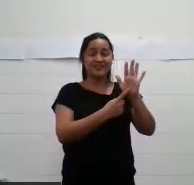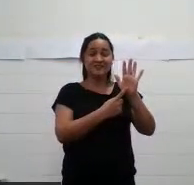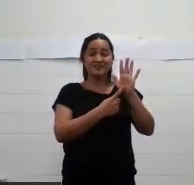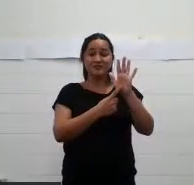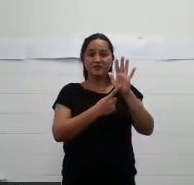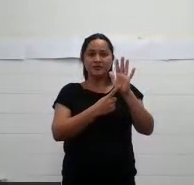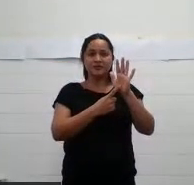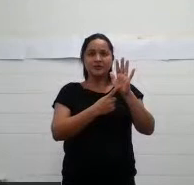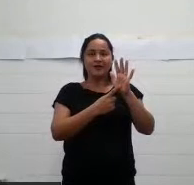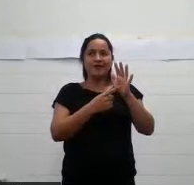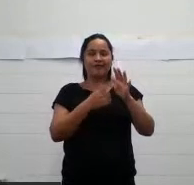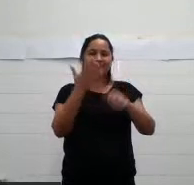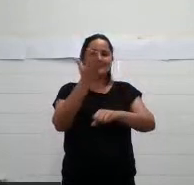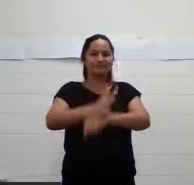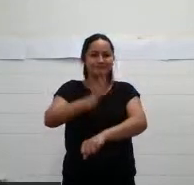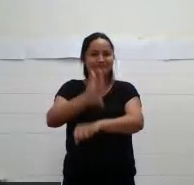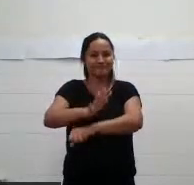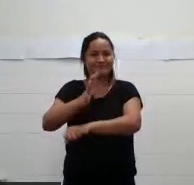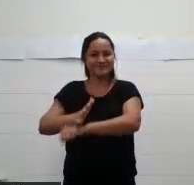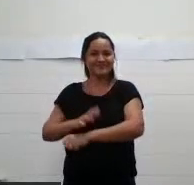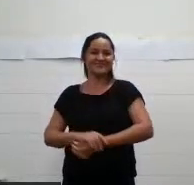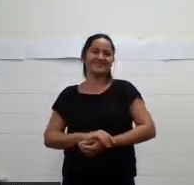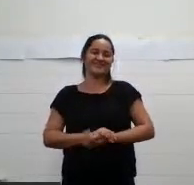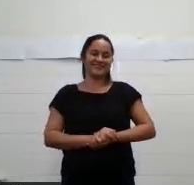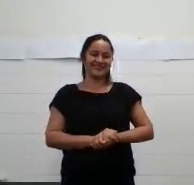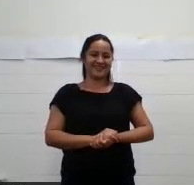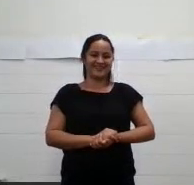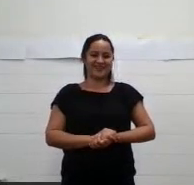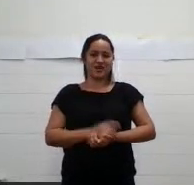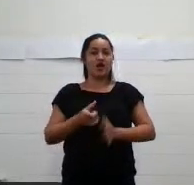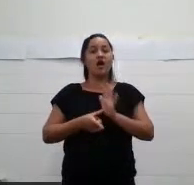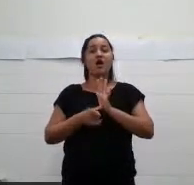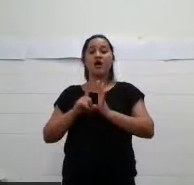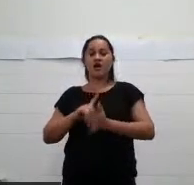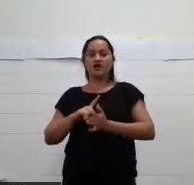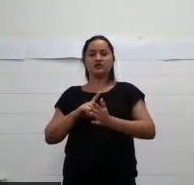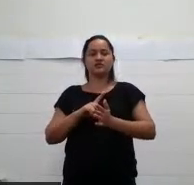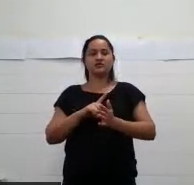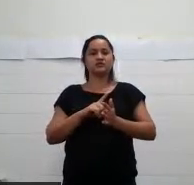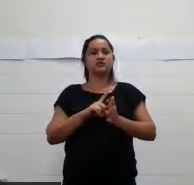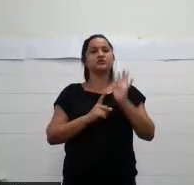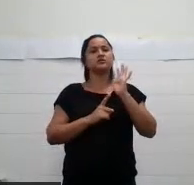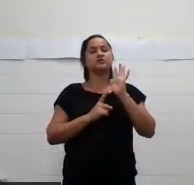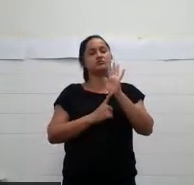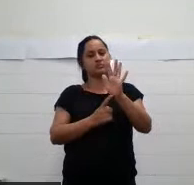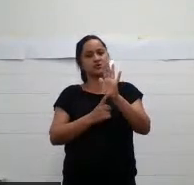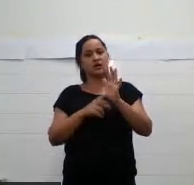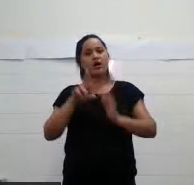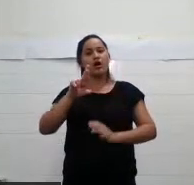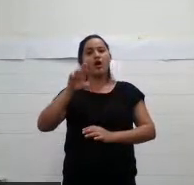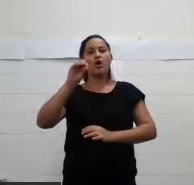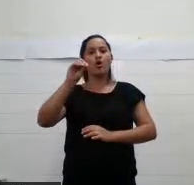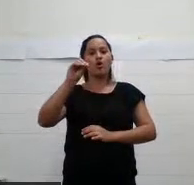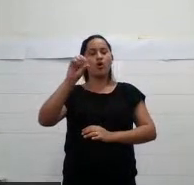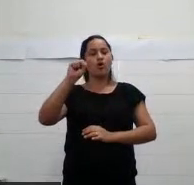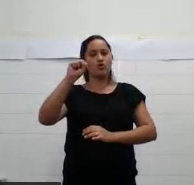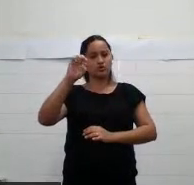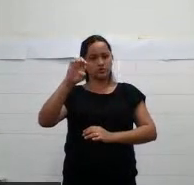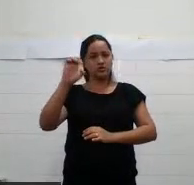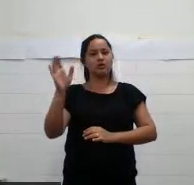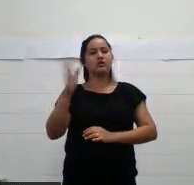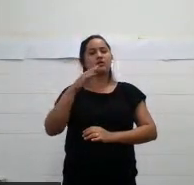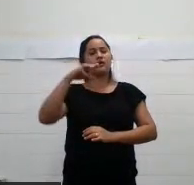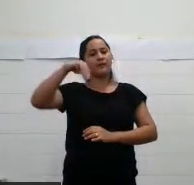né? Isso. Antes de passar para a Rose e Manu, com um minuto aí das suas considerações